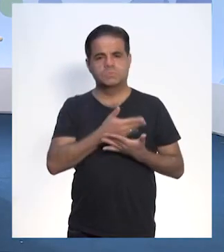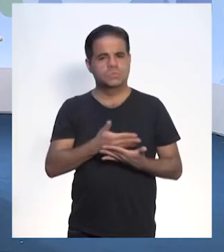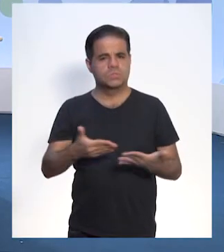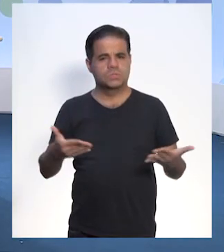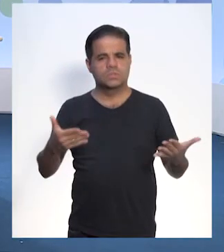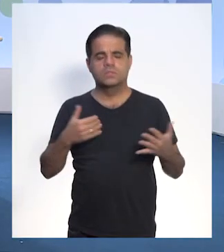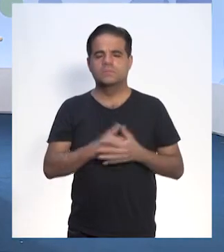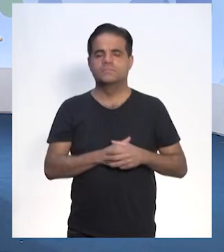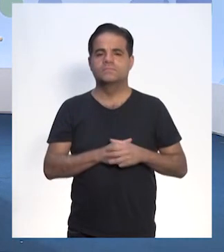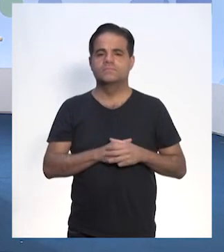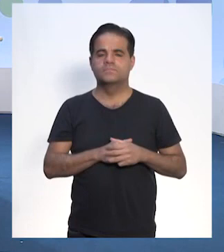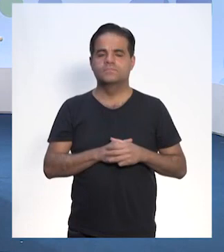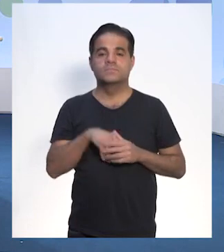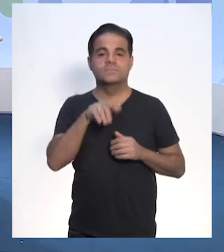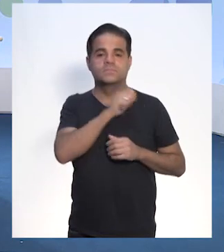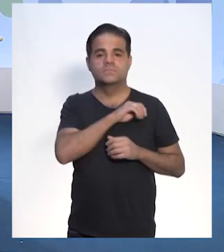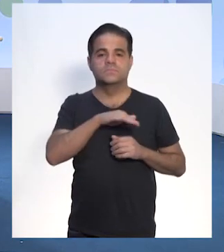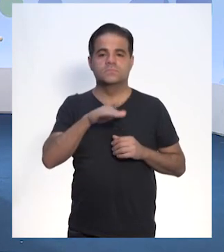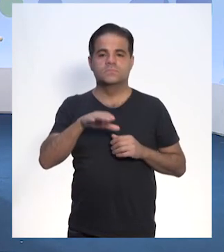entendeu assim,